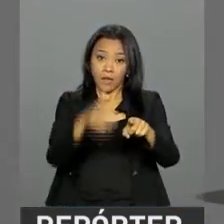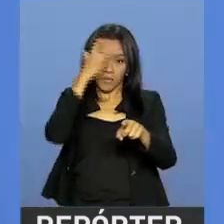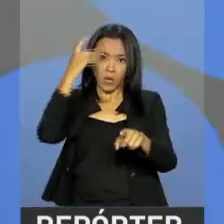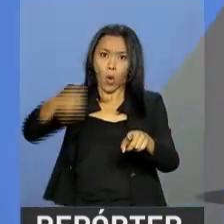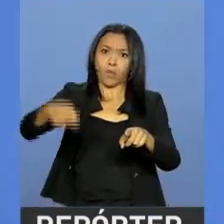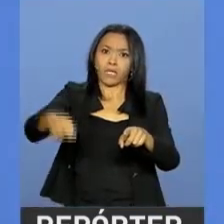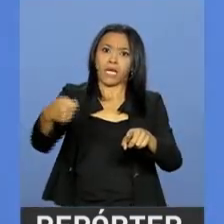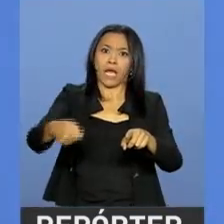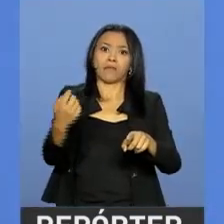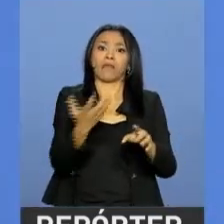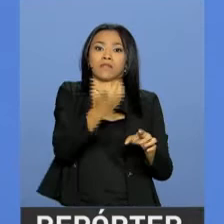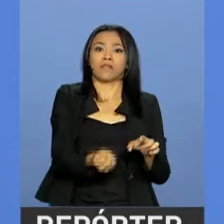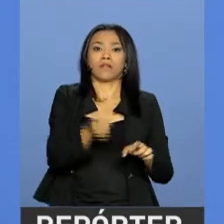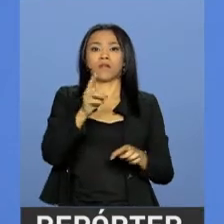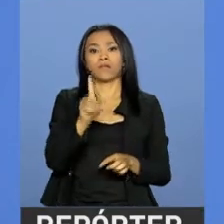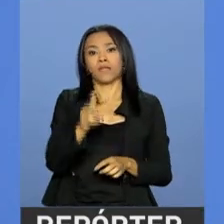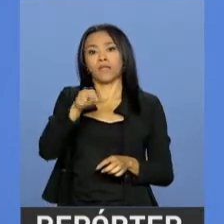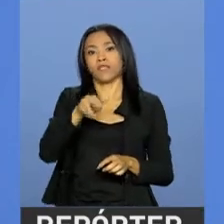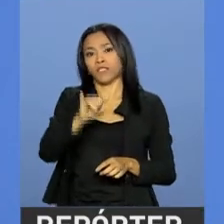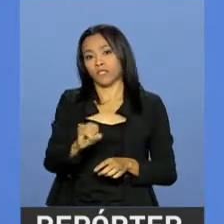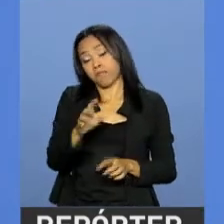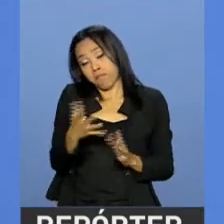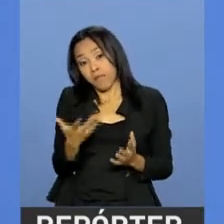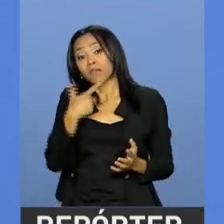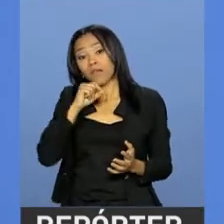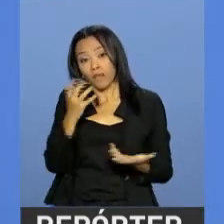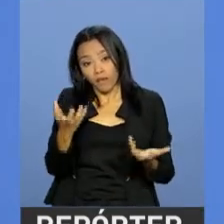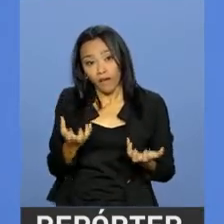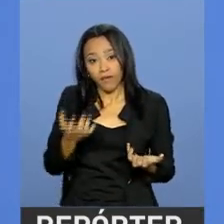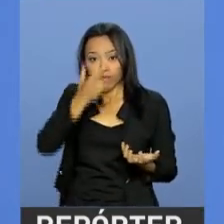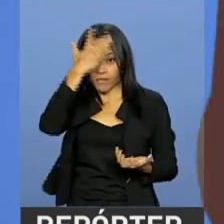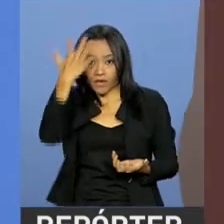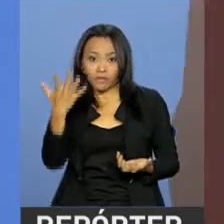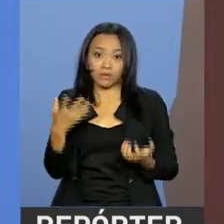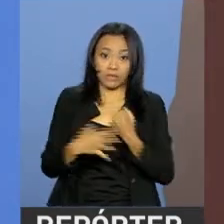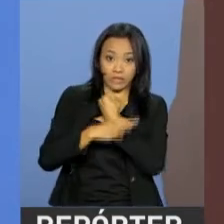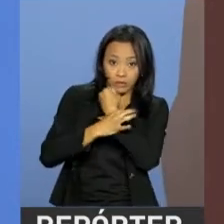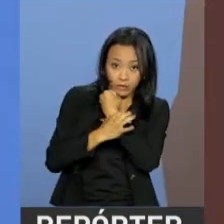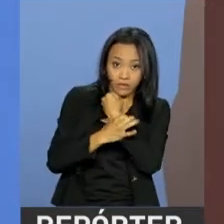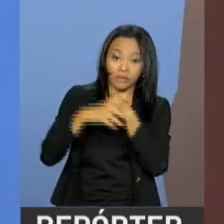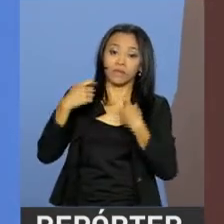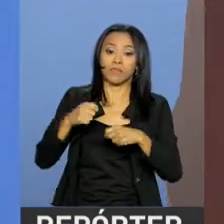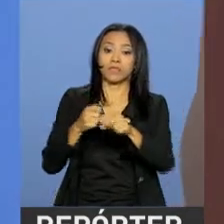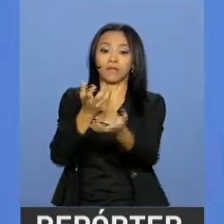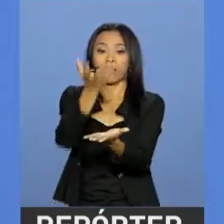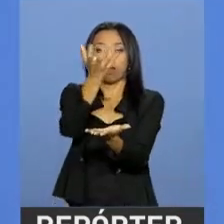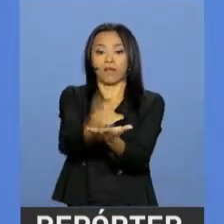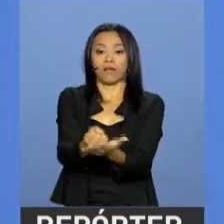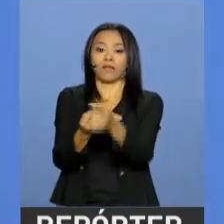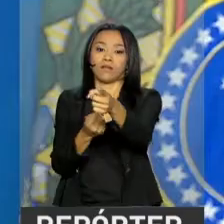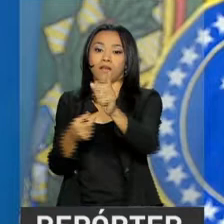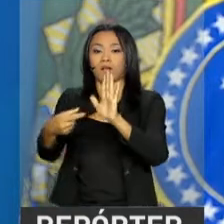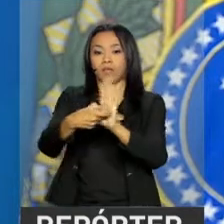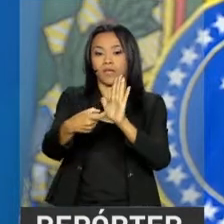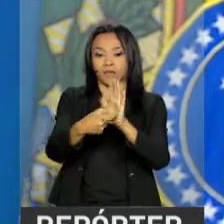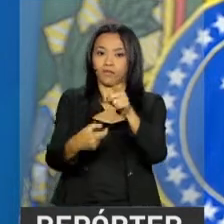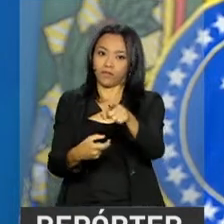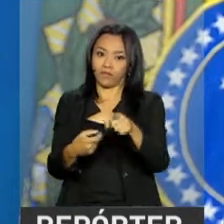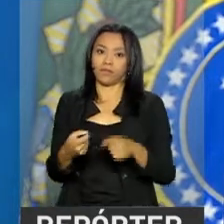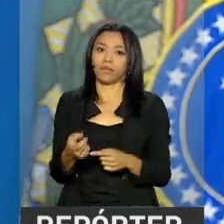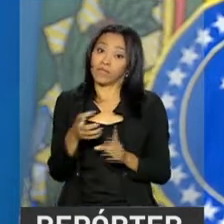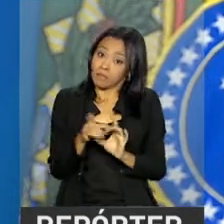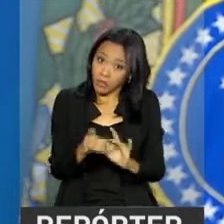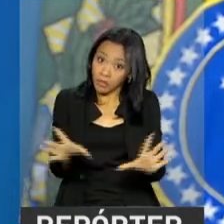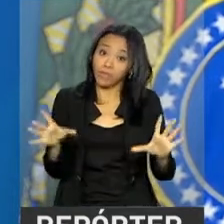dn mas quem quiser mais praticidade e segurança deverá baixar o aplicativo assim que ele for liberado queremos todos